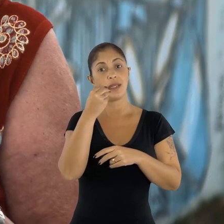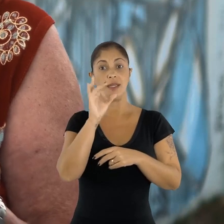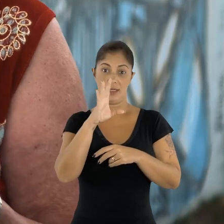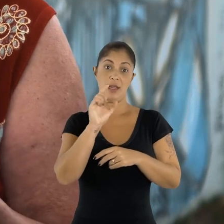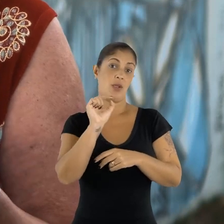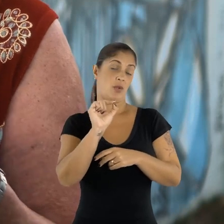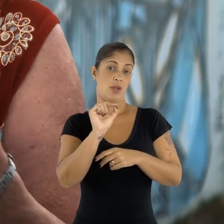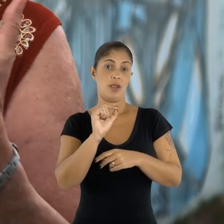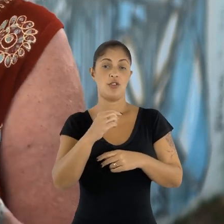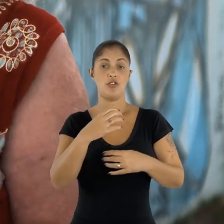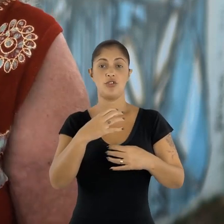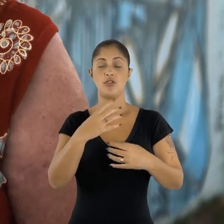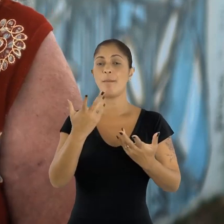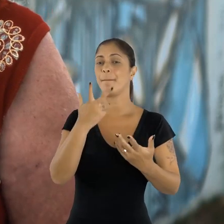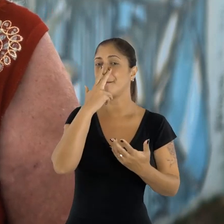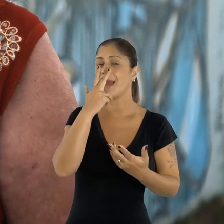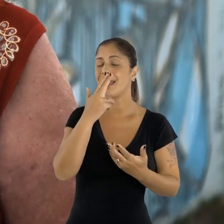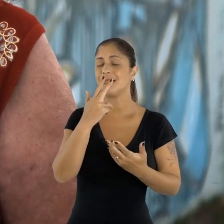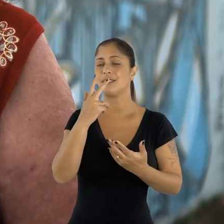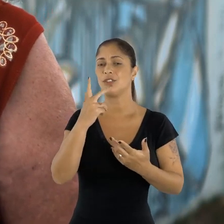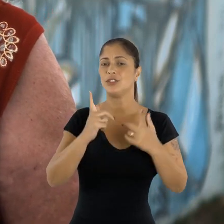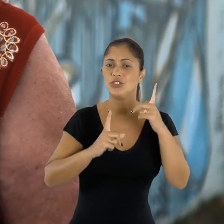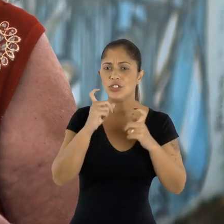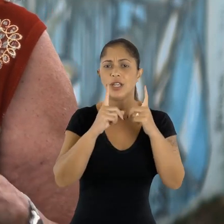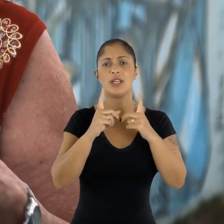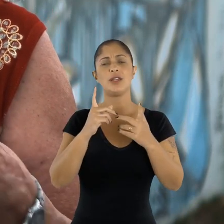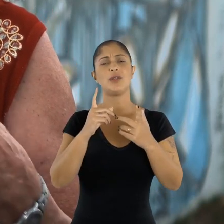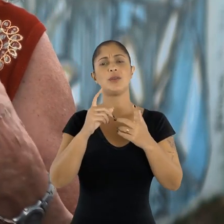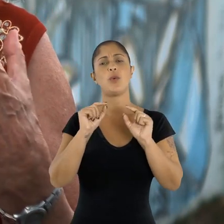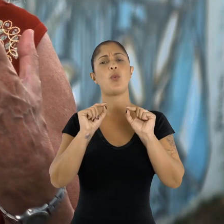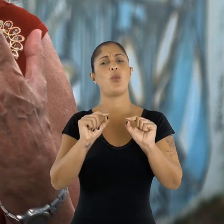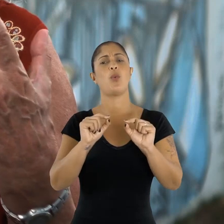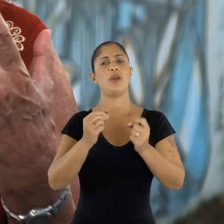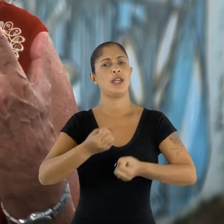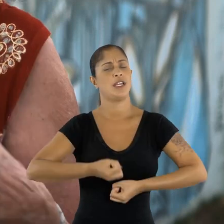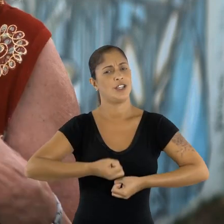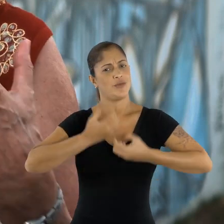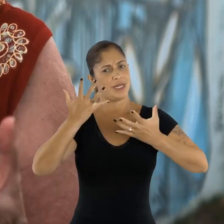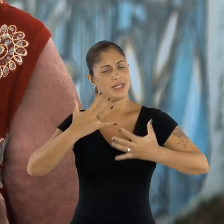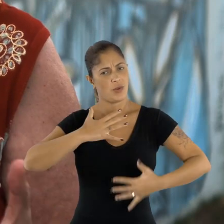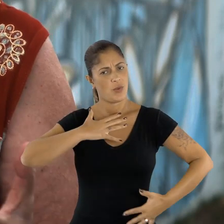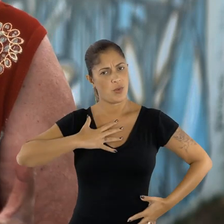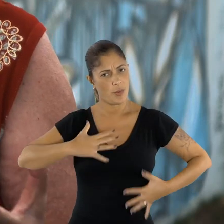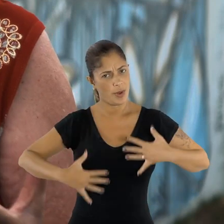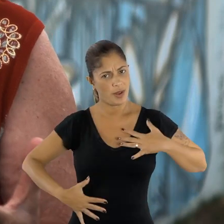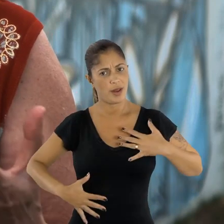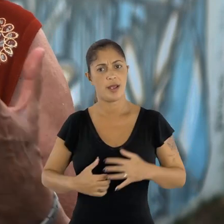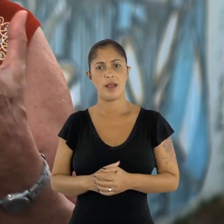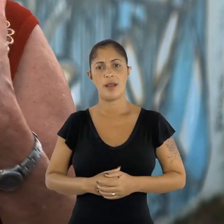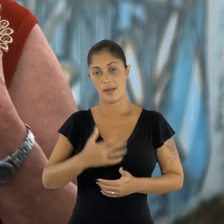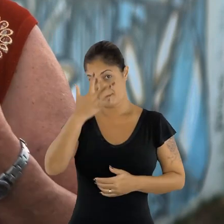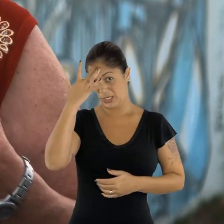linguajar. Os gestos sempre foram muito importantes, né? Gestos de expressão corporal.